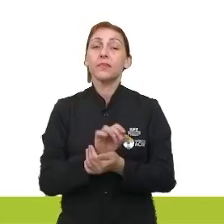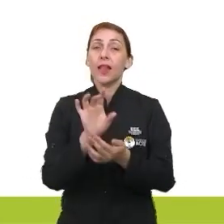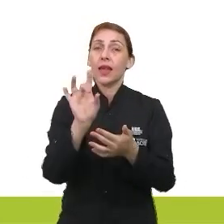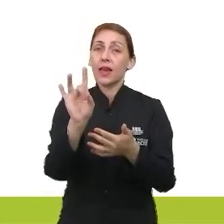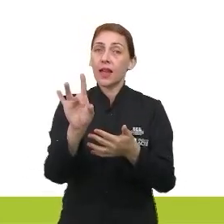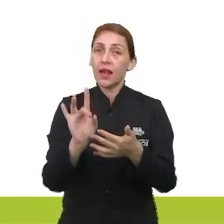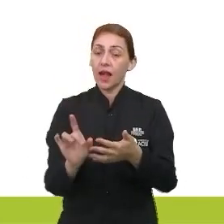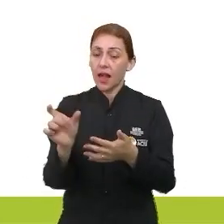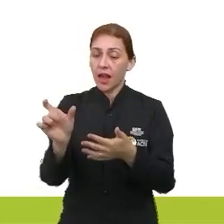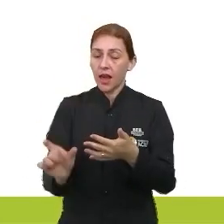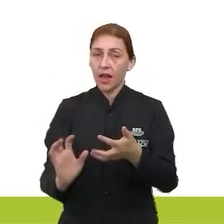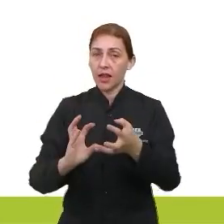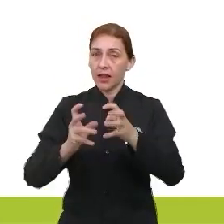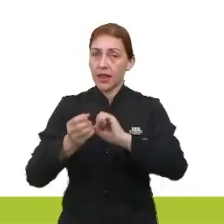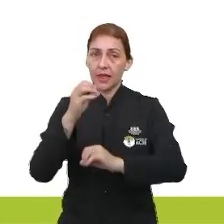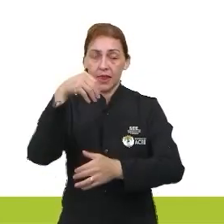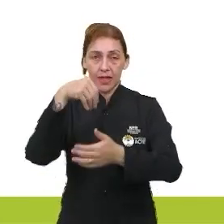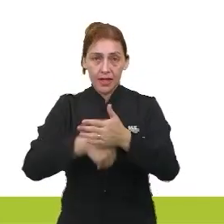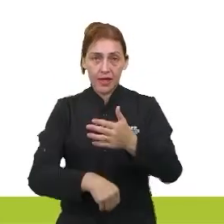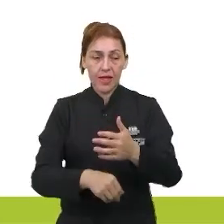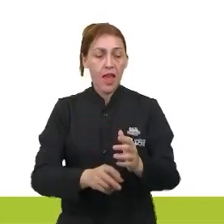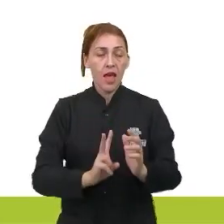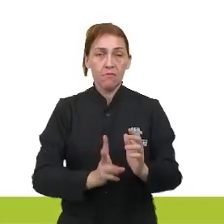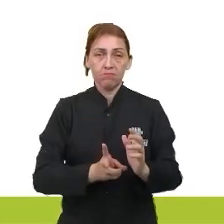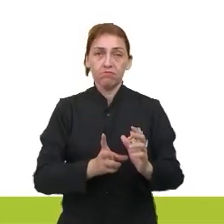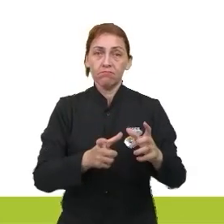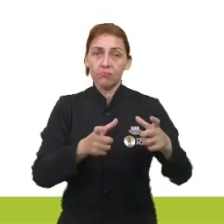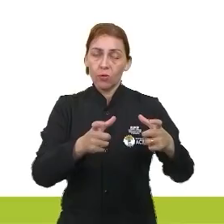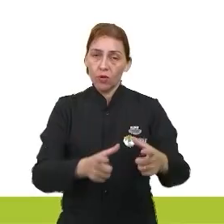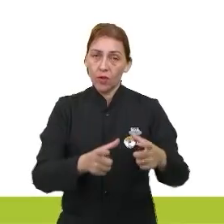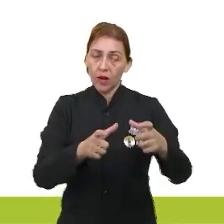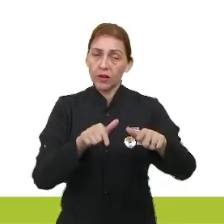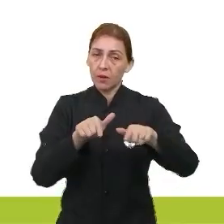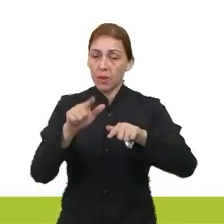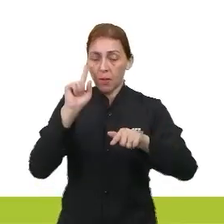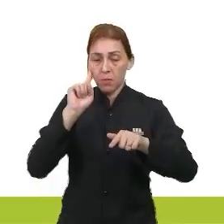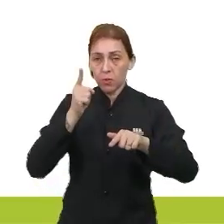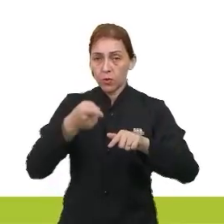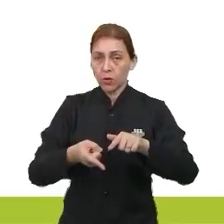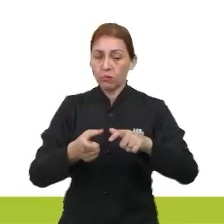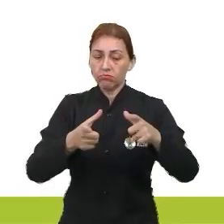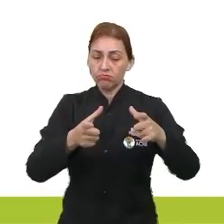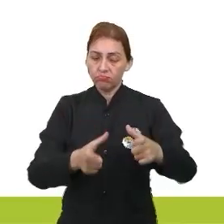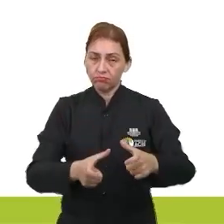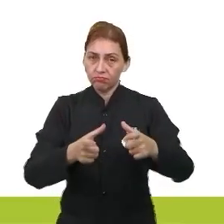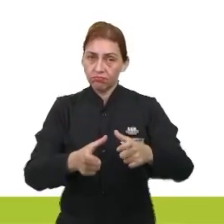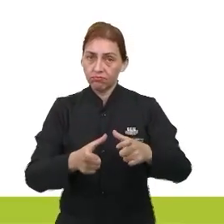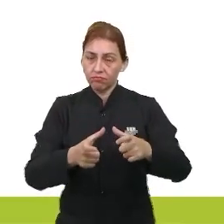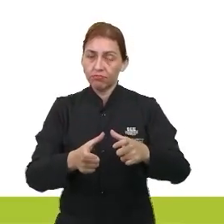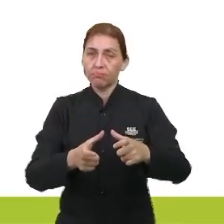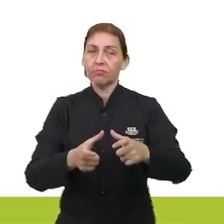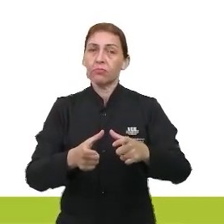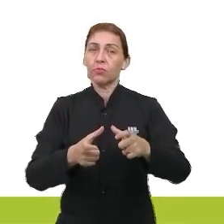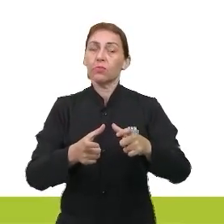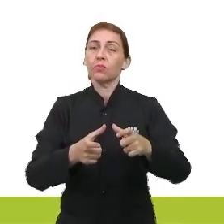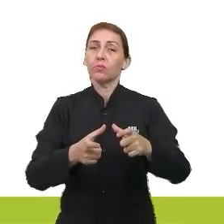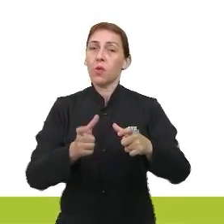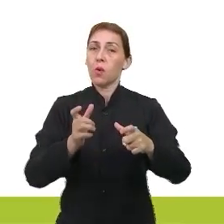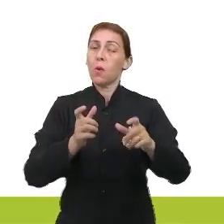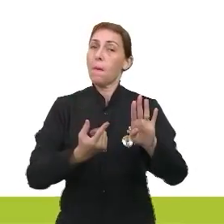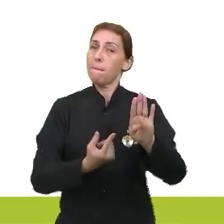Cada artesão ali dentro daquele galpão, trabalhando para o dono daquele galpão, né, para o burguês dono